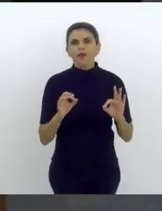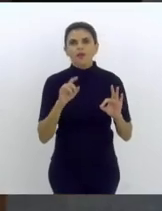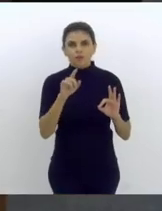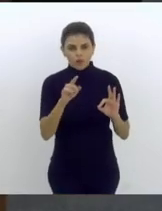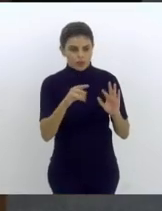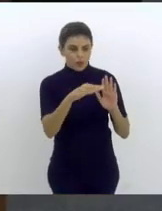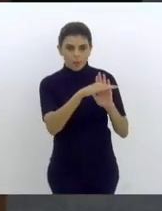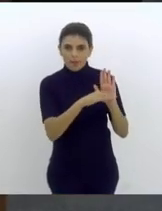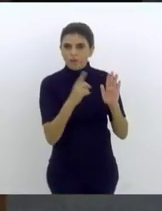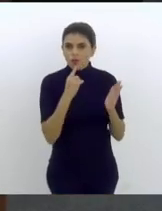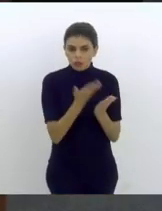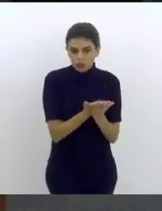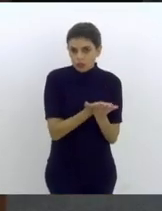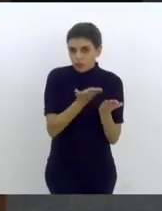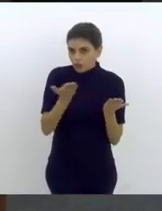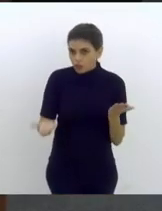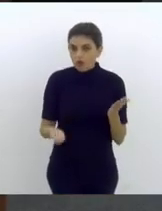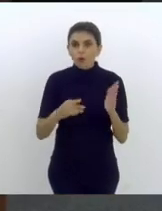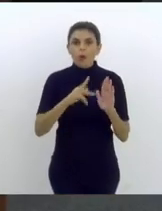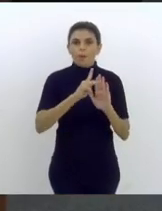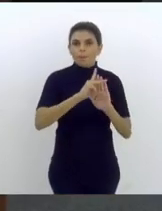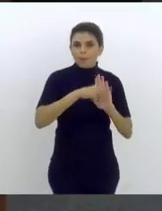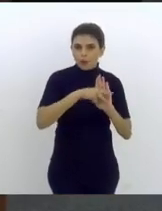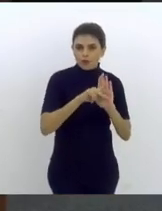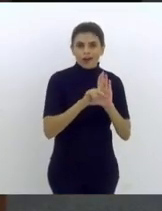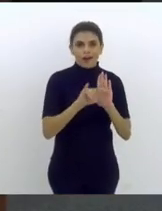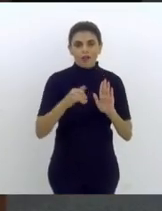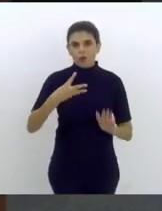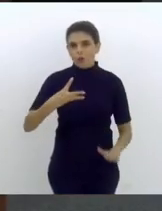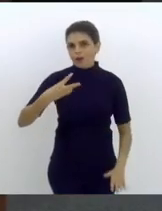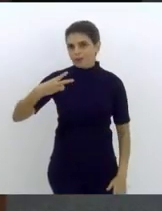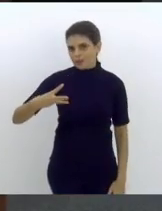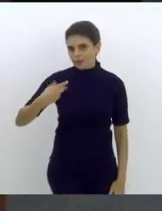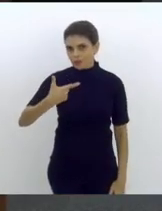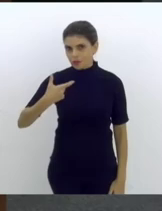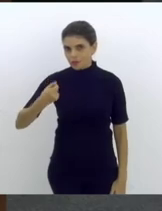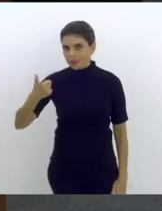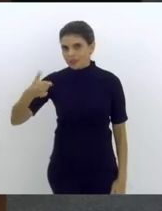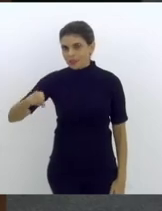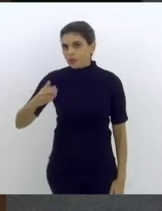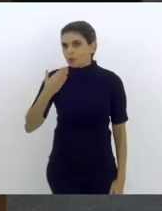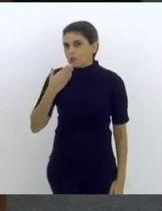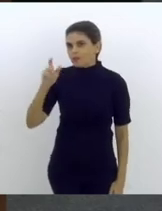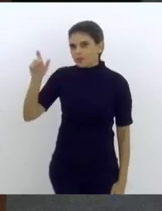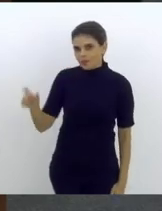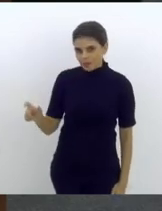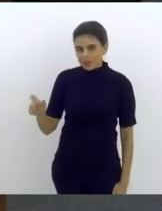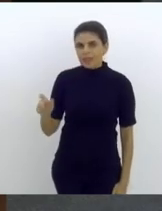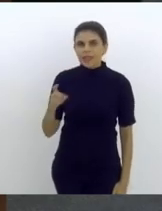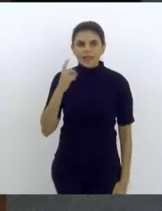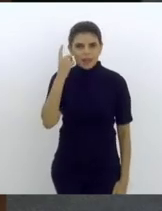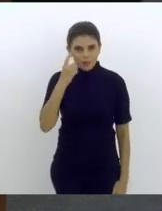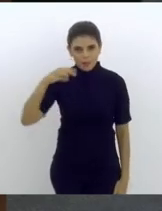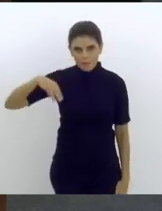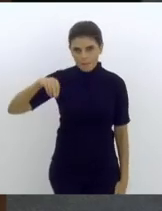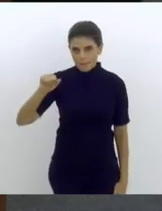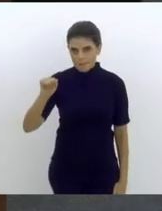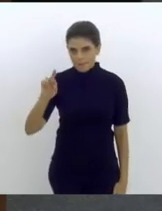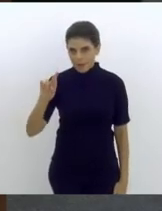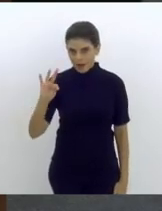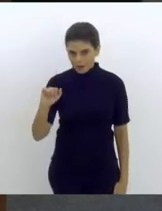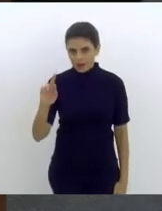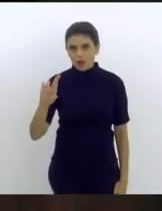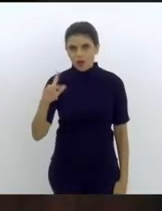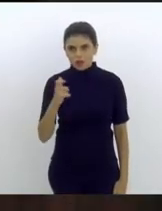definiu a retirada de pauta do projeto de lei 43 de 2019 solicitada pela deputada Marta Rocha foi definido